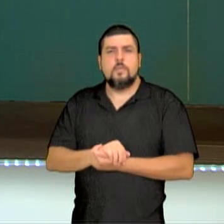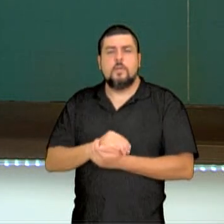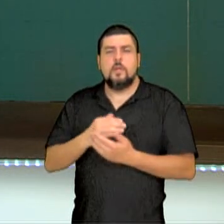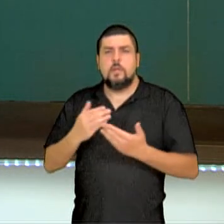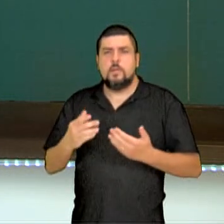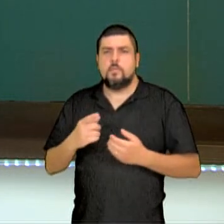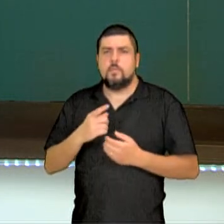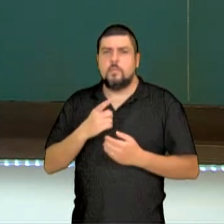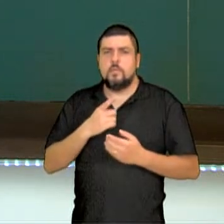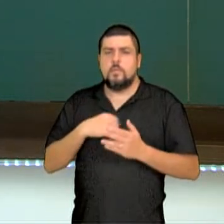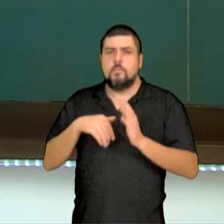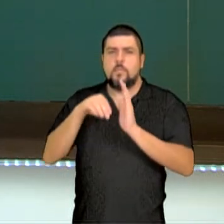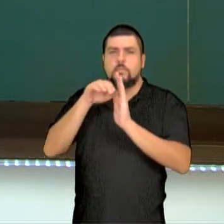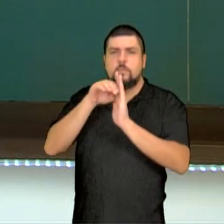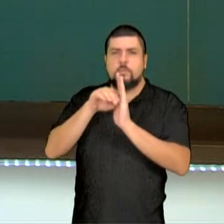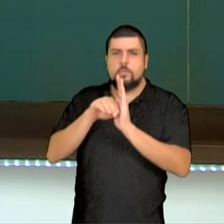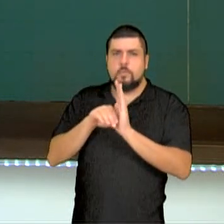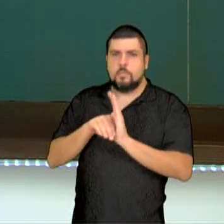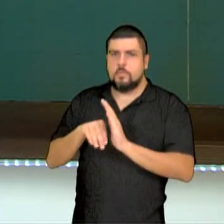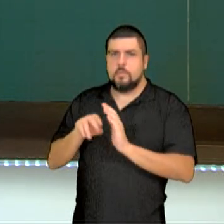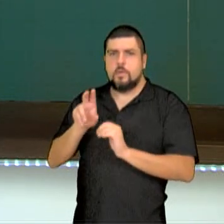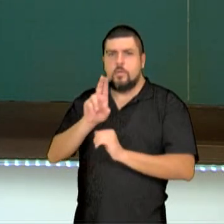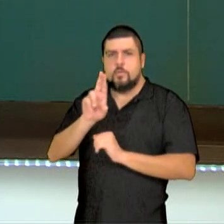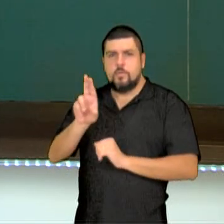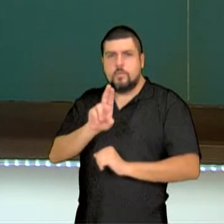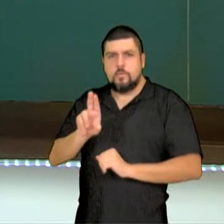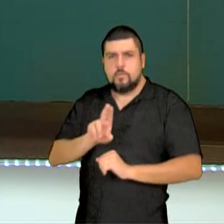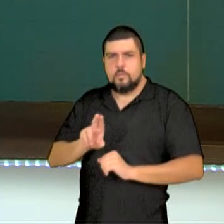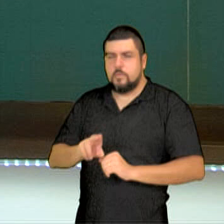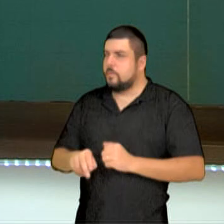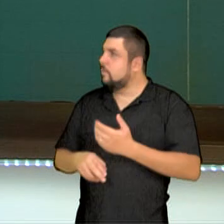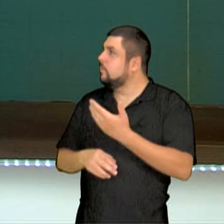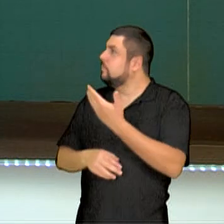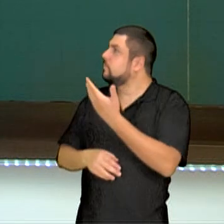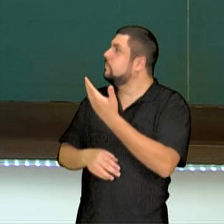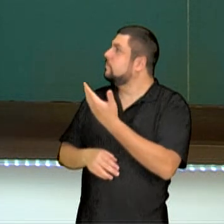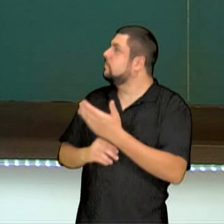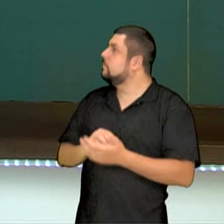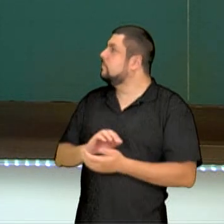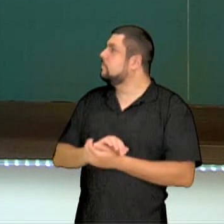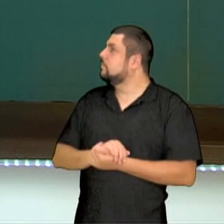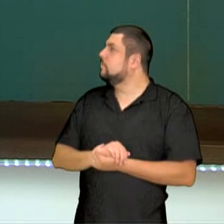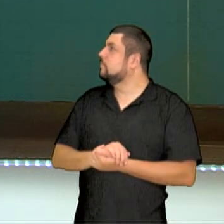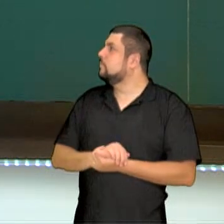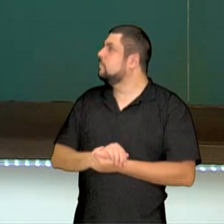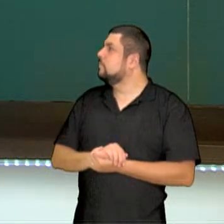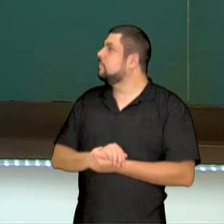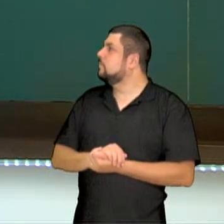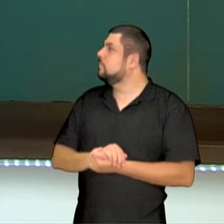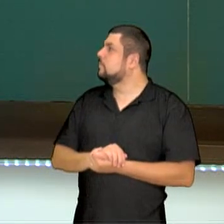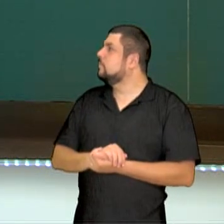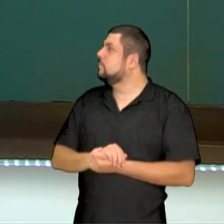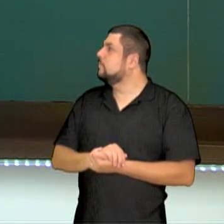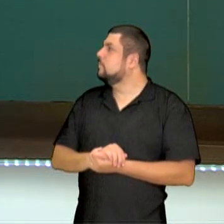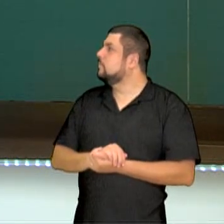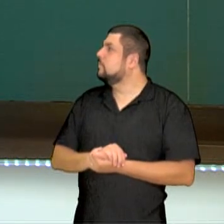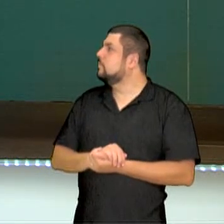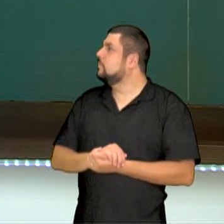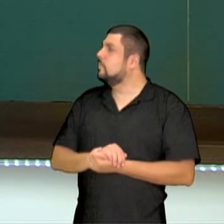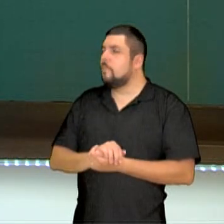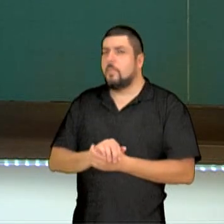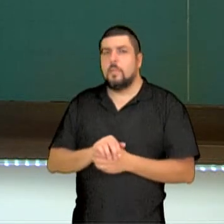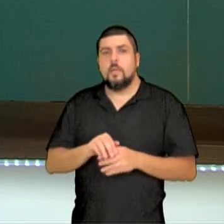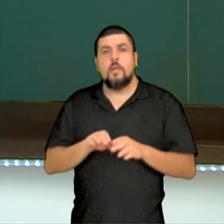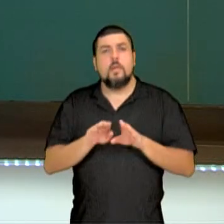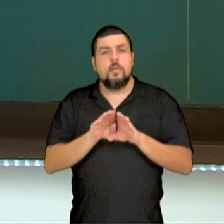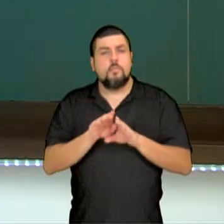esses aqui, né? Todos esses que estão aqui descritos, né? E a gente vai ver